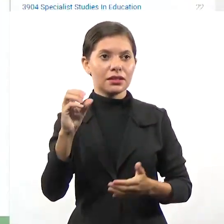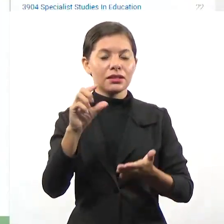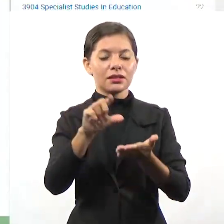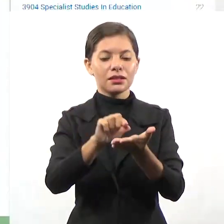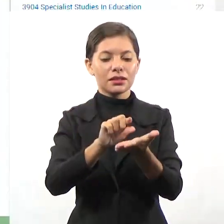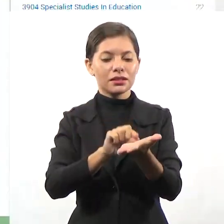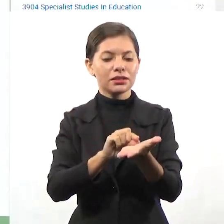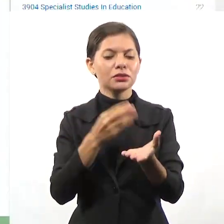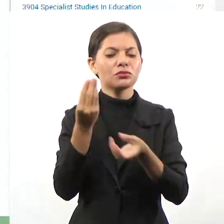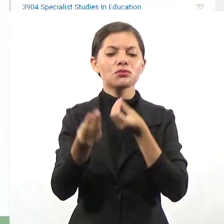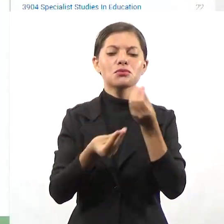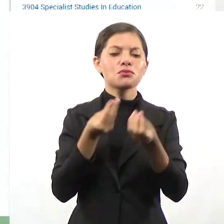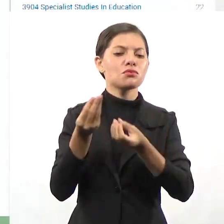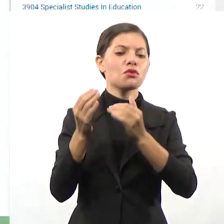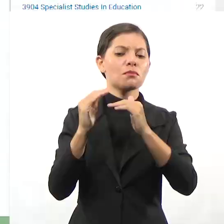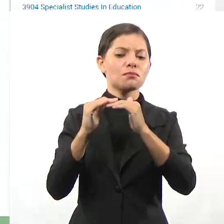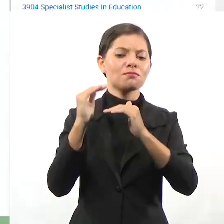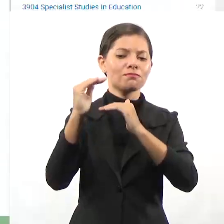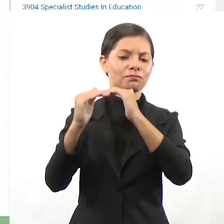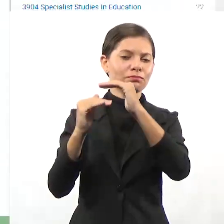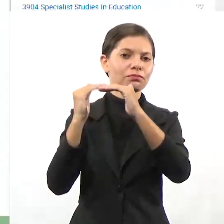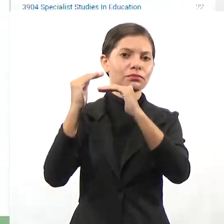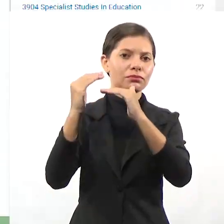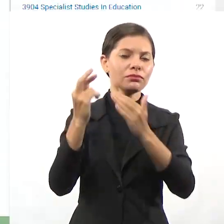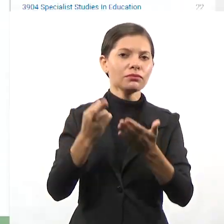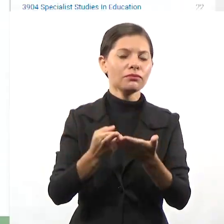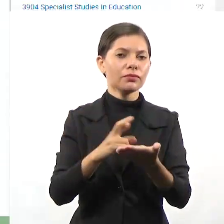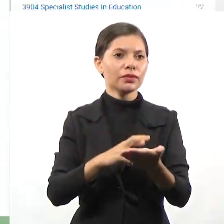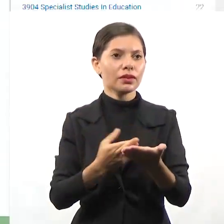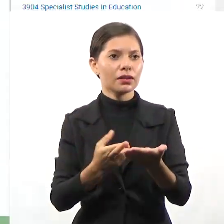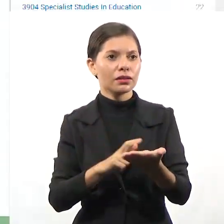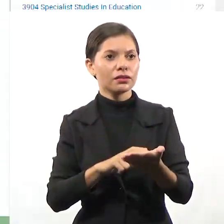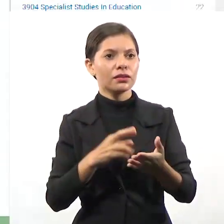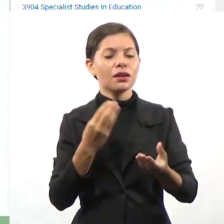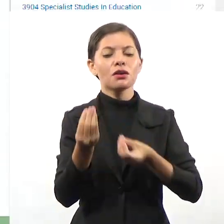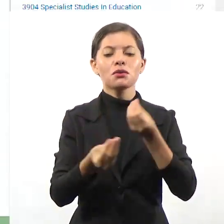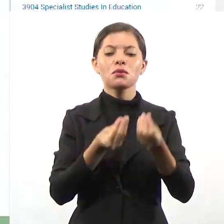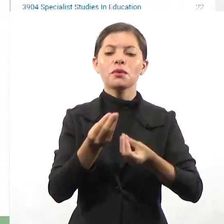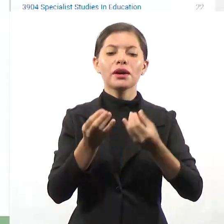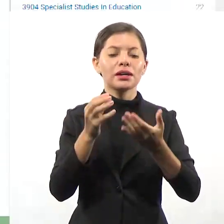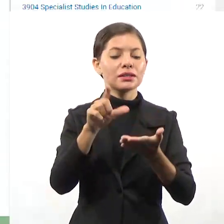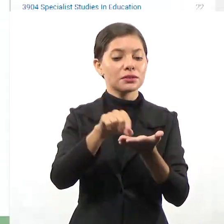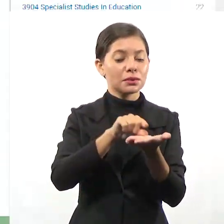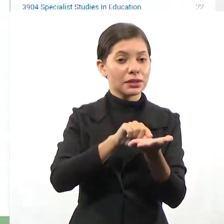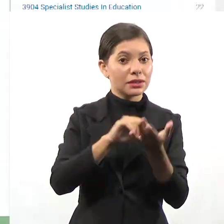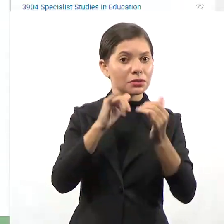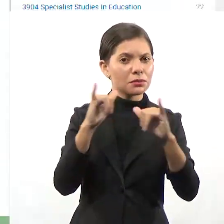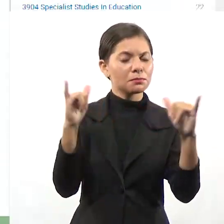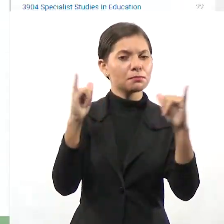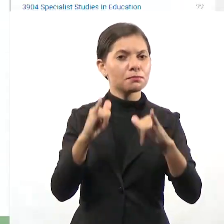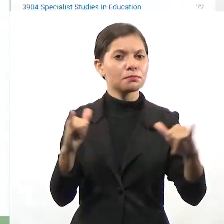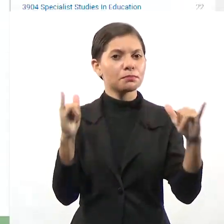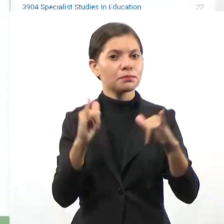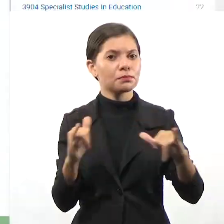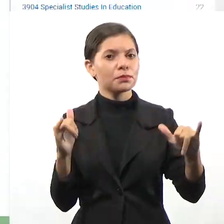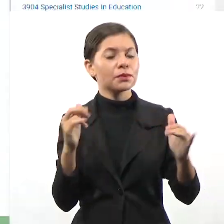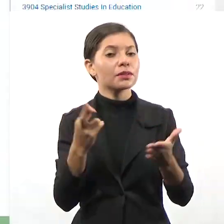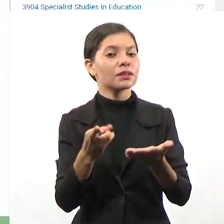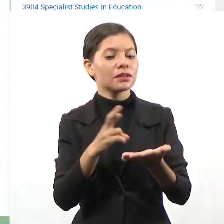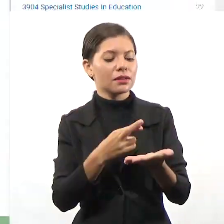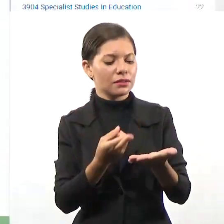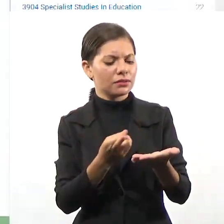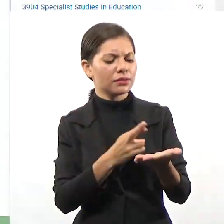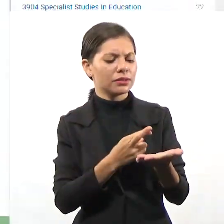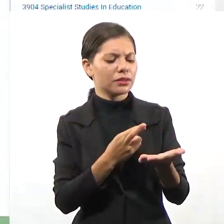revista. Ou quais são os artigos publicados nessa revista. Por exemplo, um dos artigos foi Políticas